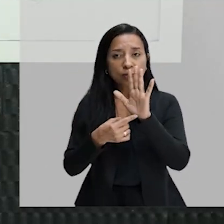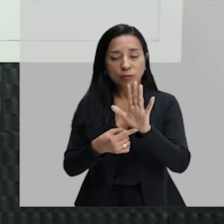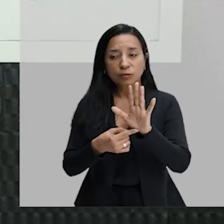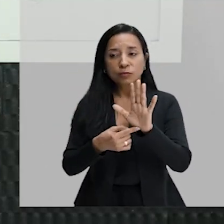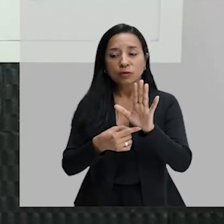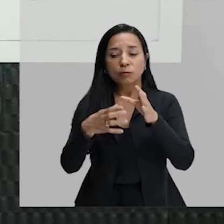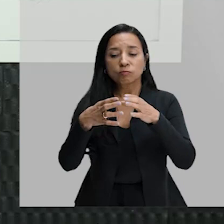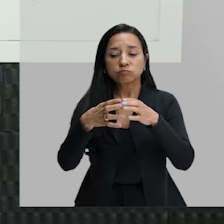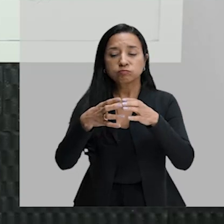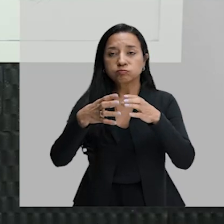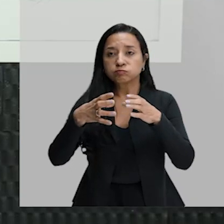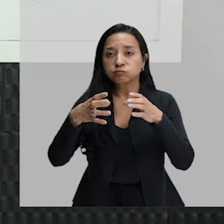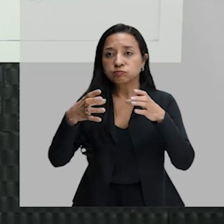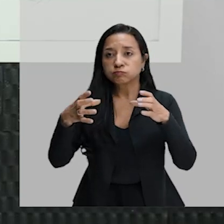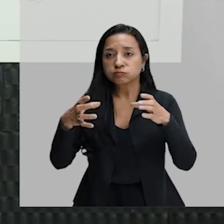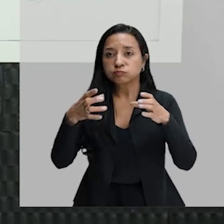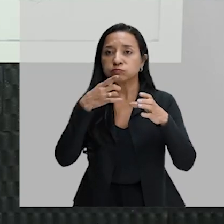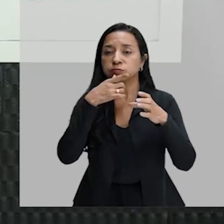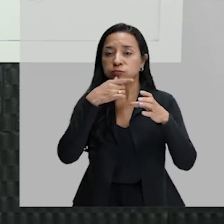dilatação.